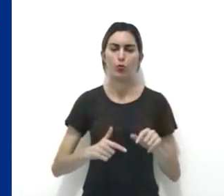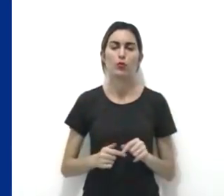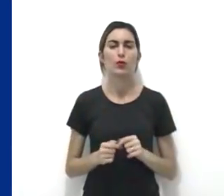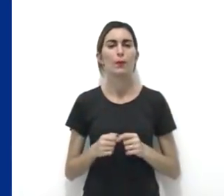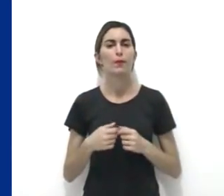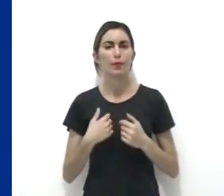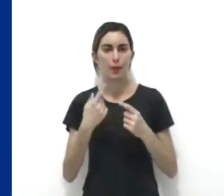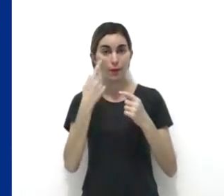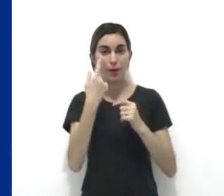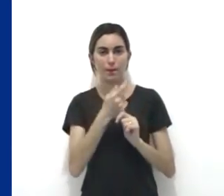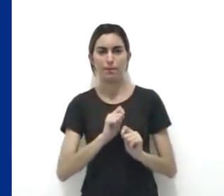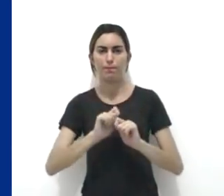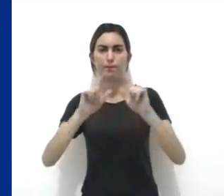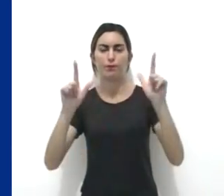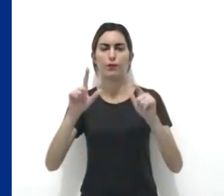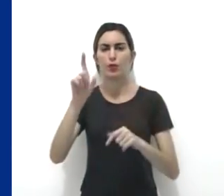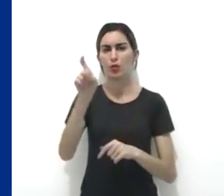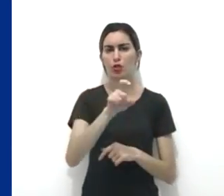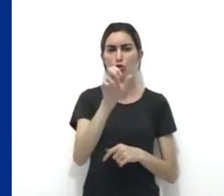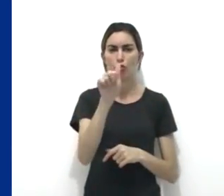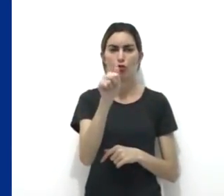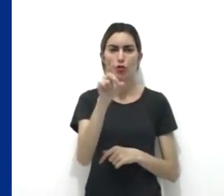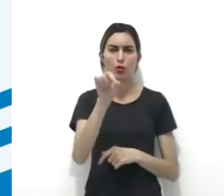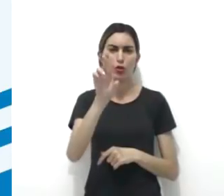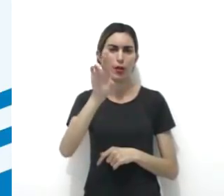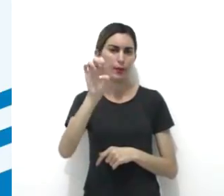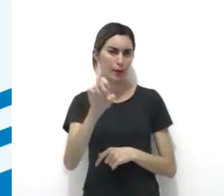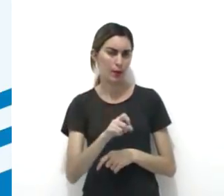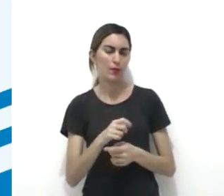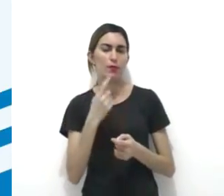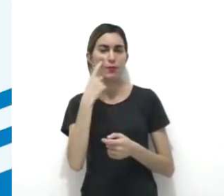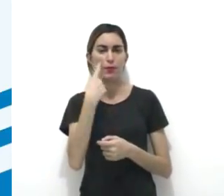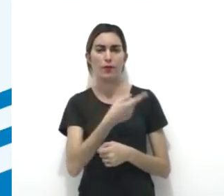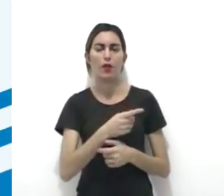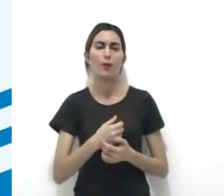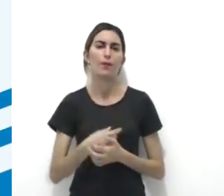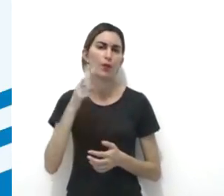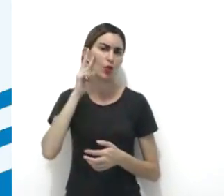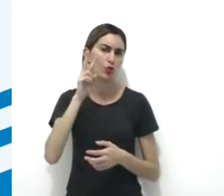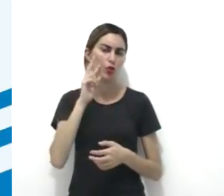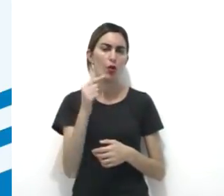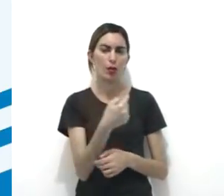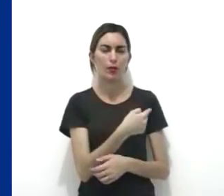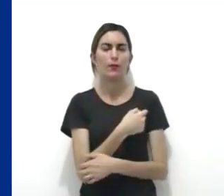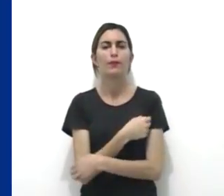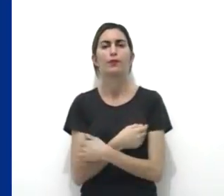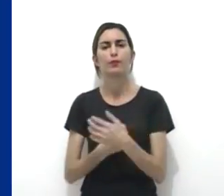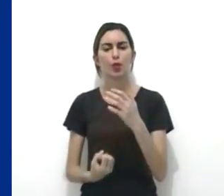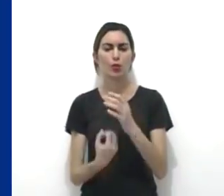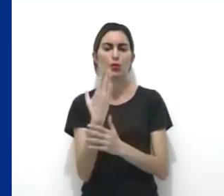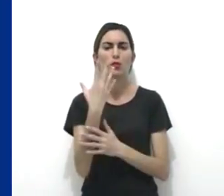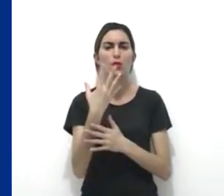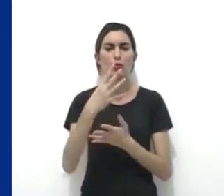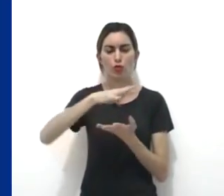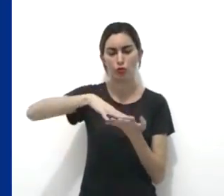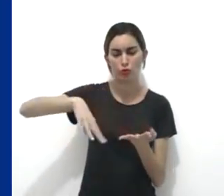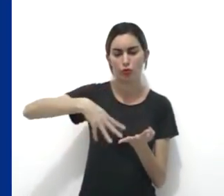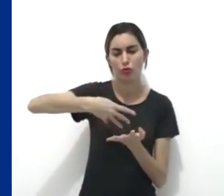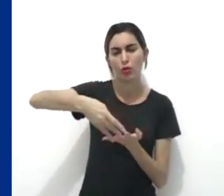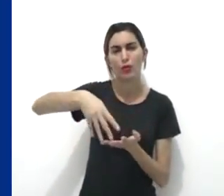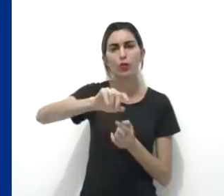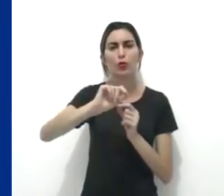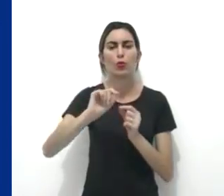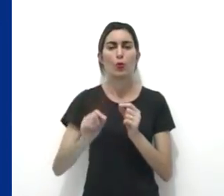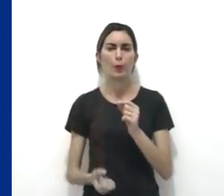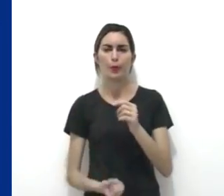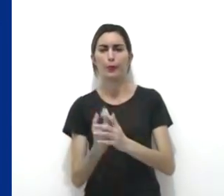imagem acima, a gente mostra, por exemplo, o xadrez. Então vamos entrar agora na história do xadrez. A origem exata do